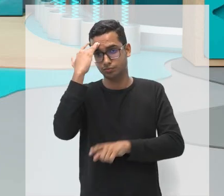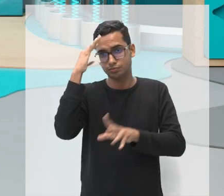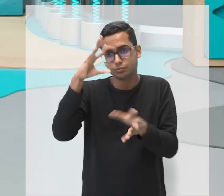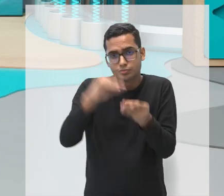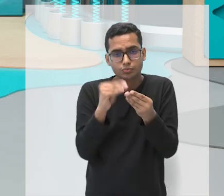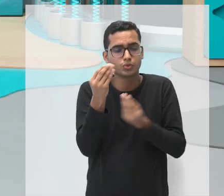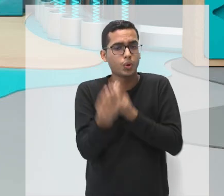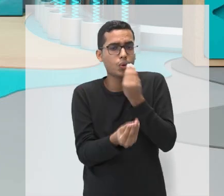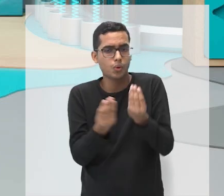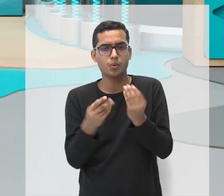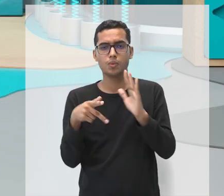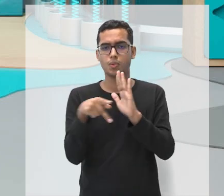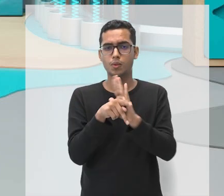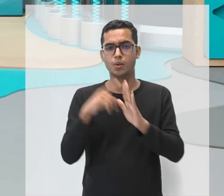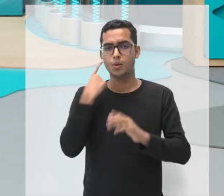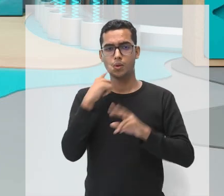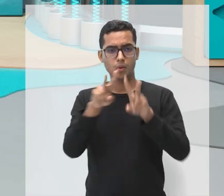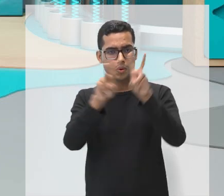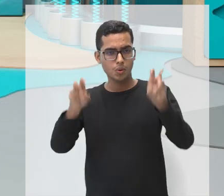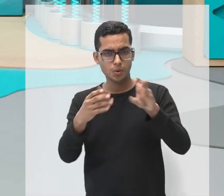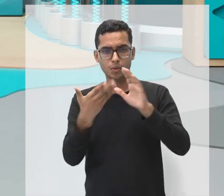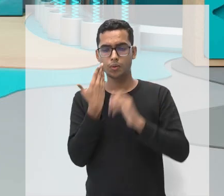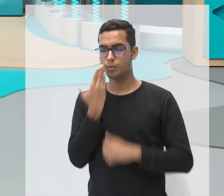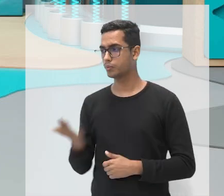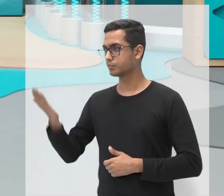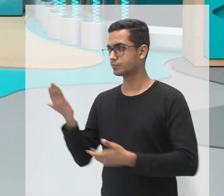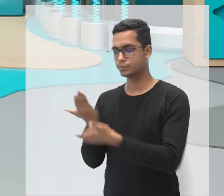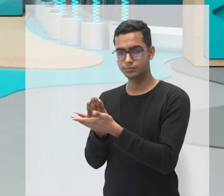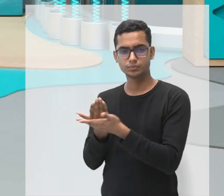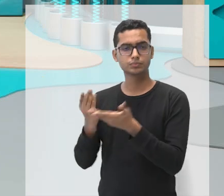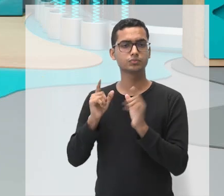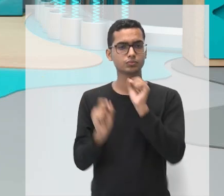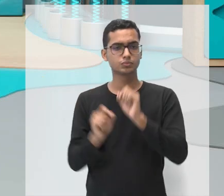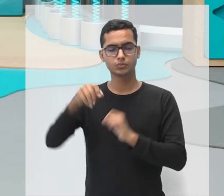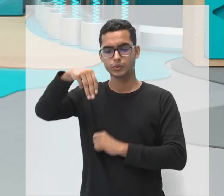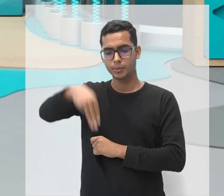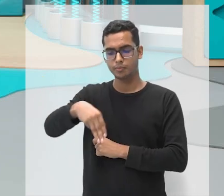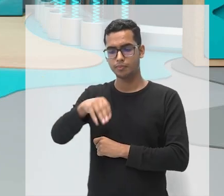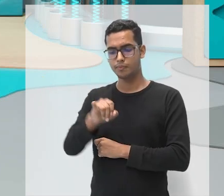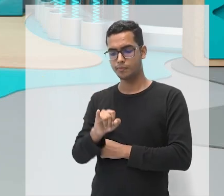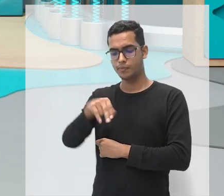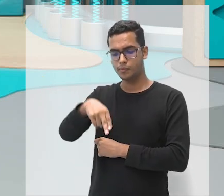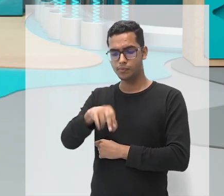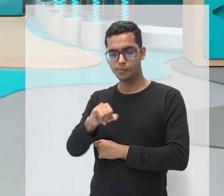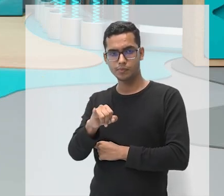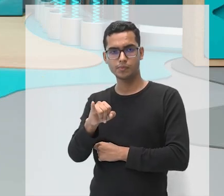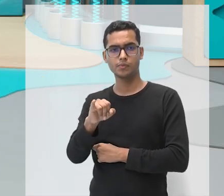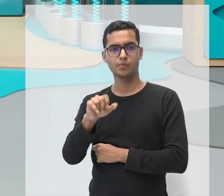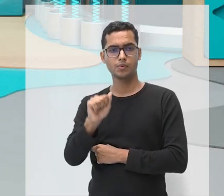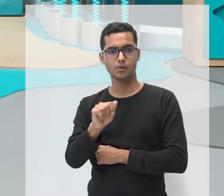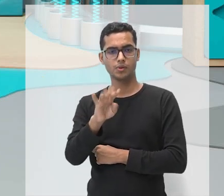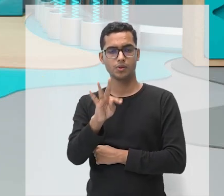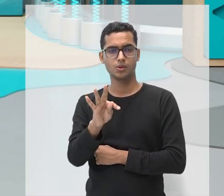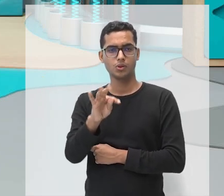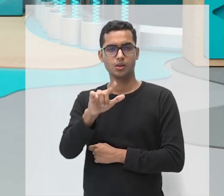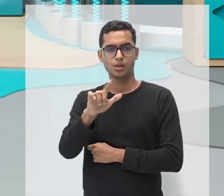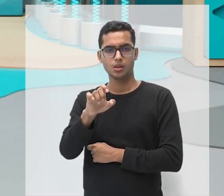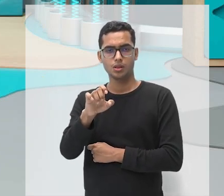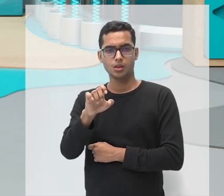melhor sobre este que foi o objeto de conhecimento da aula, o mini atletismo. O mini atletismo ele foi desenvolvido pela